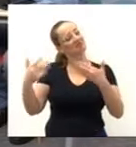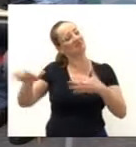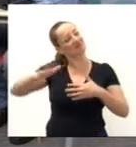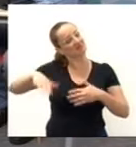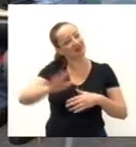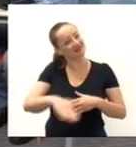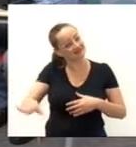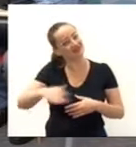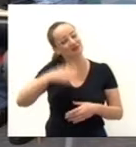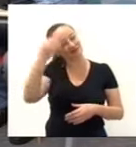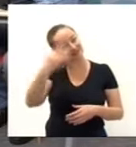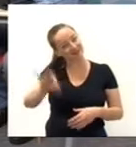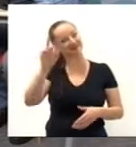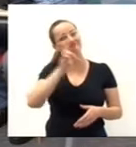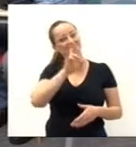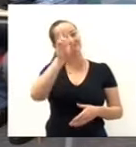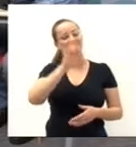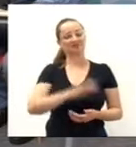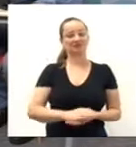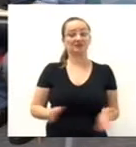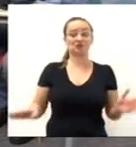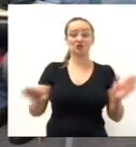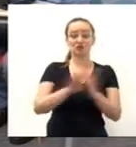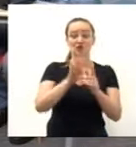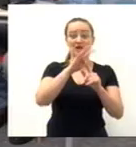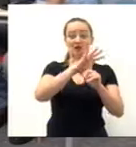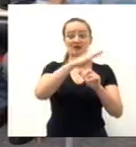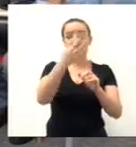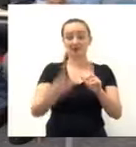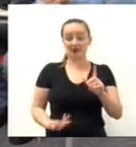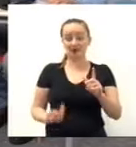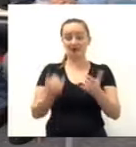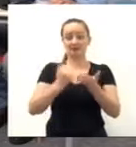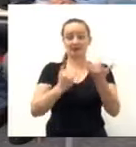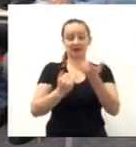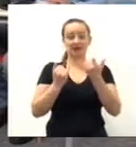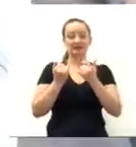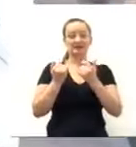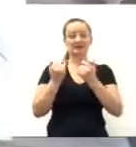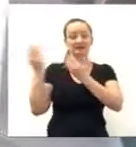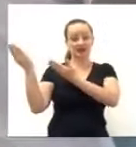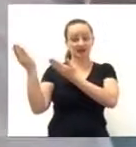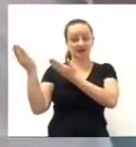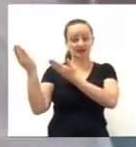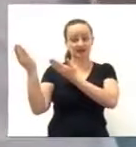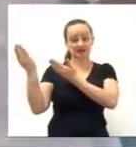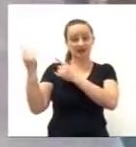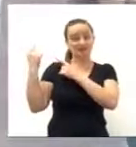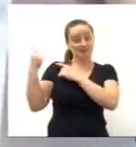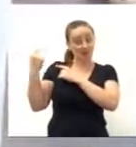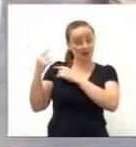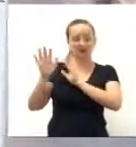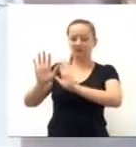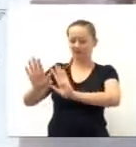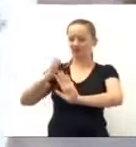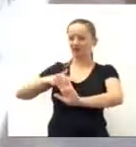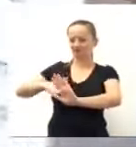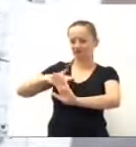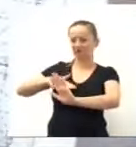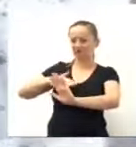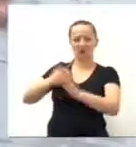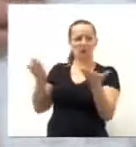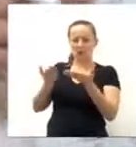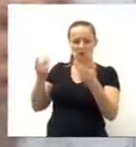Então, nós vamos chegar numa tabela dessa aqui, meia maluca, mas vamos devagar, não é agora que vocês vão montar